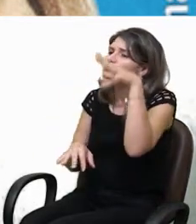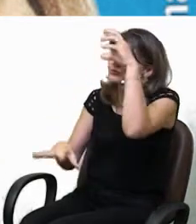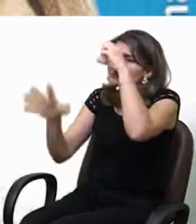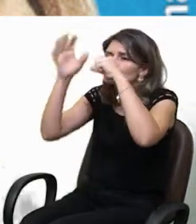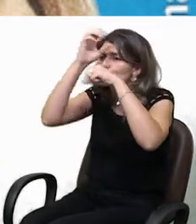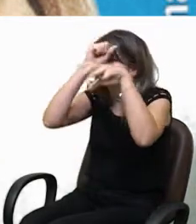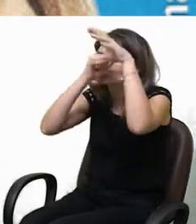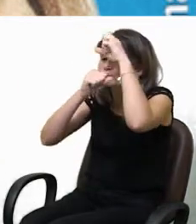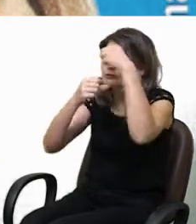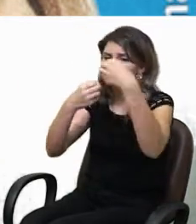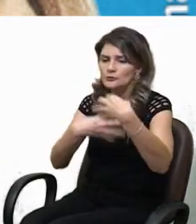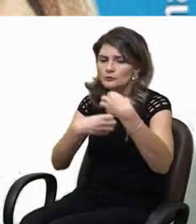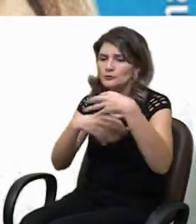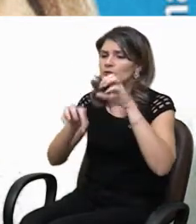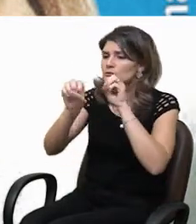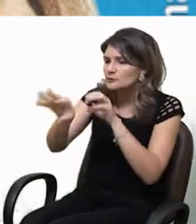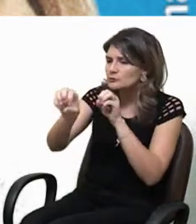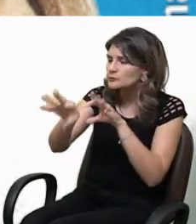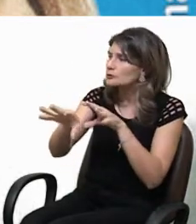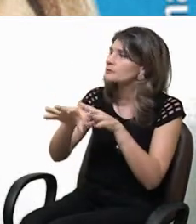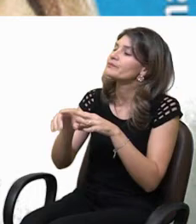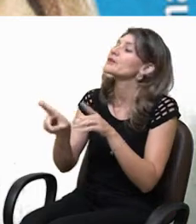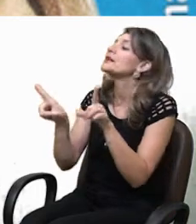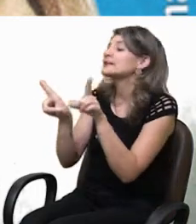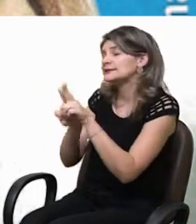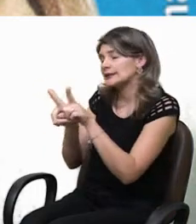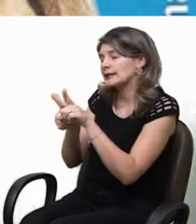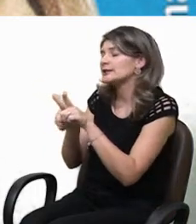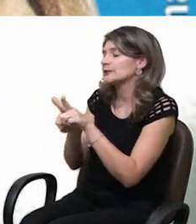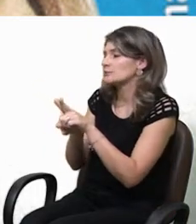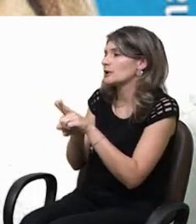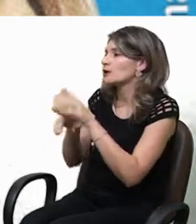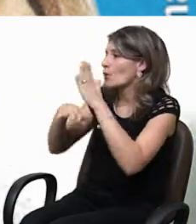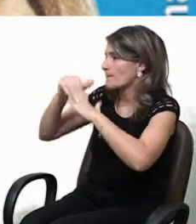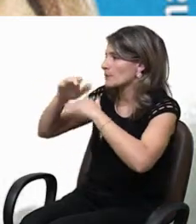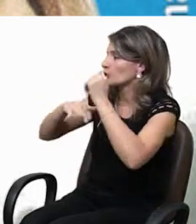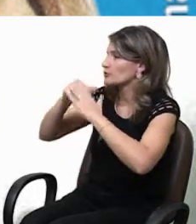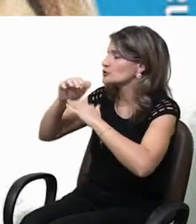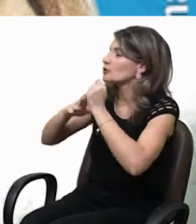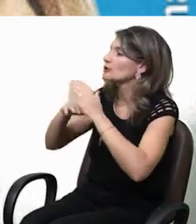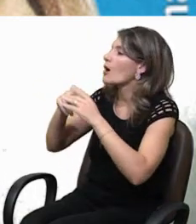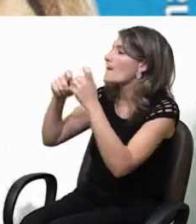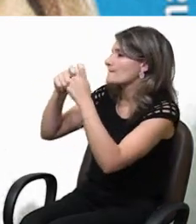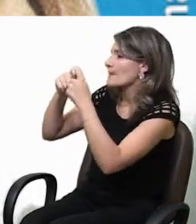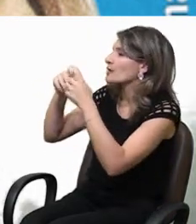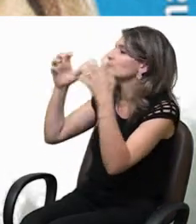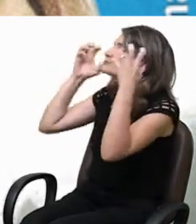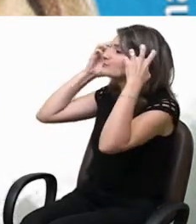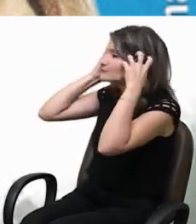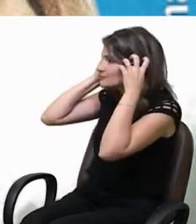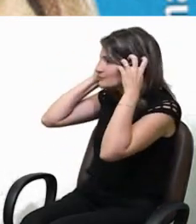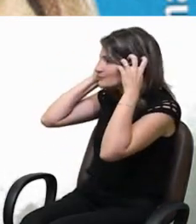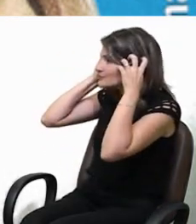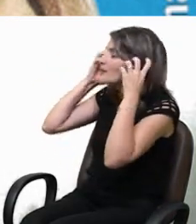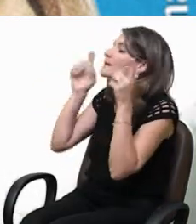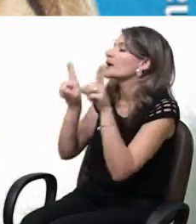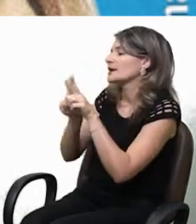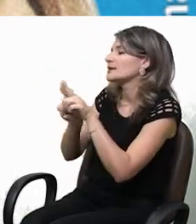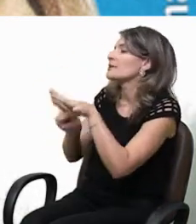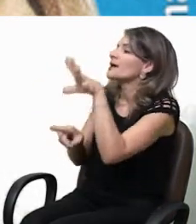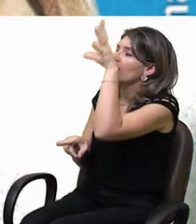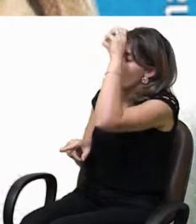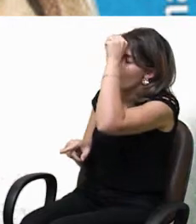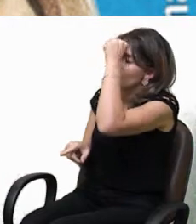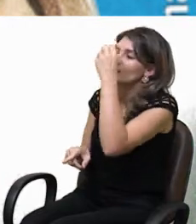sinais, mas tem também o profissional fonoaudiólogo, então pode levar a um tratamento fonoaudiológico para que o